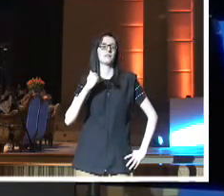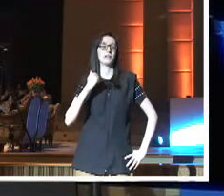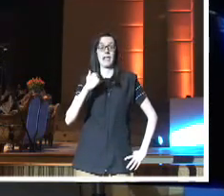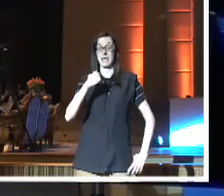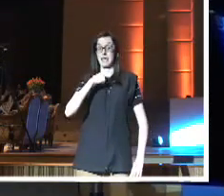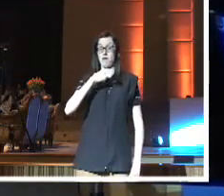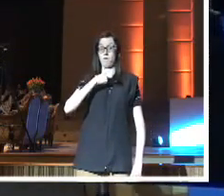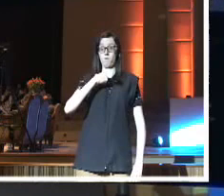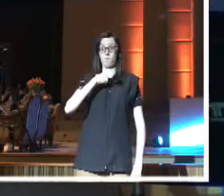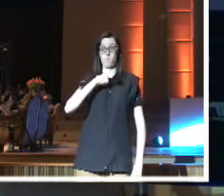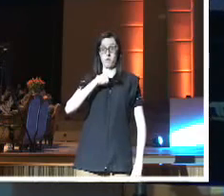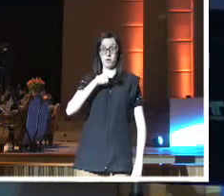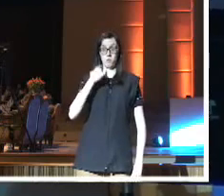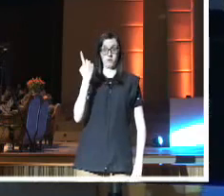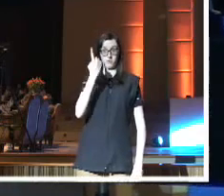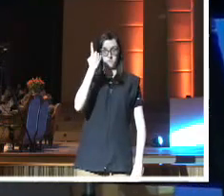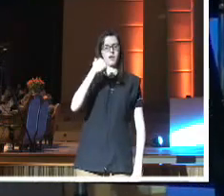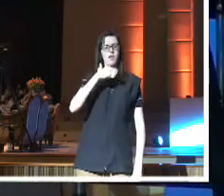Eu sei,